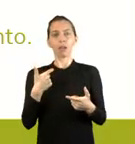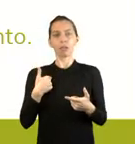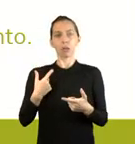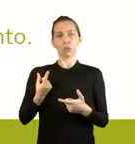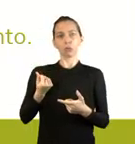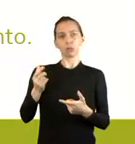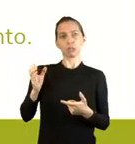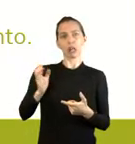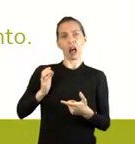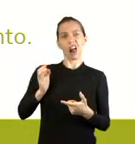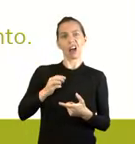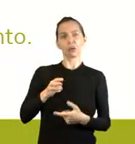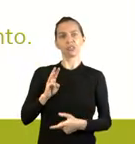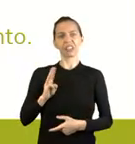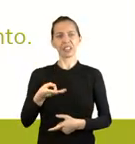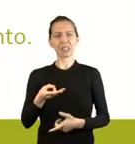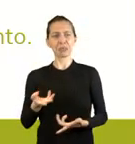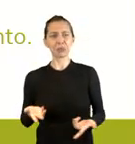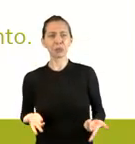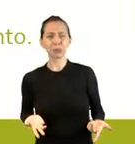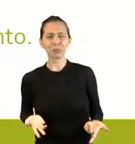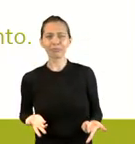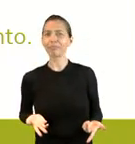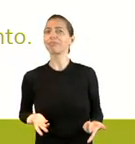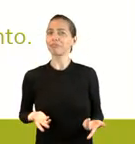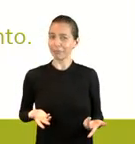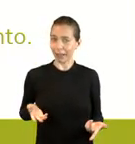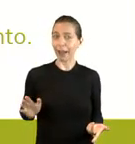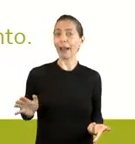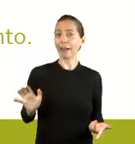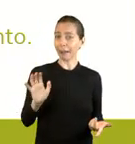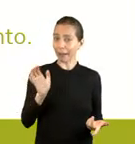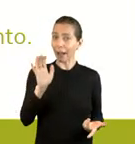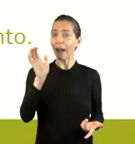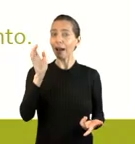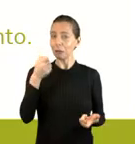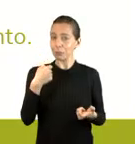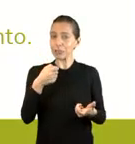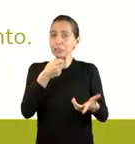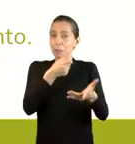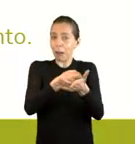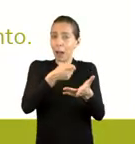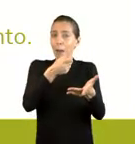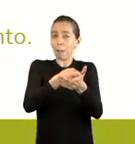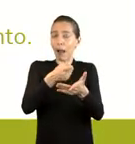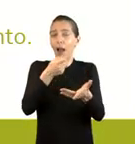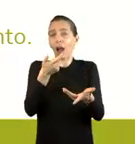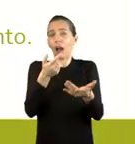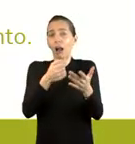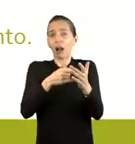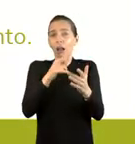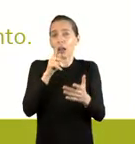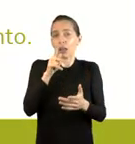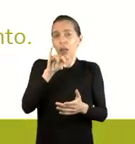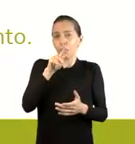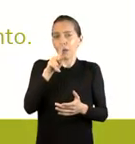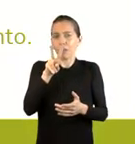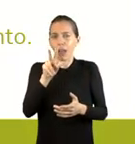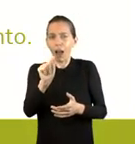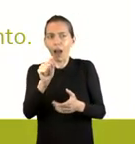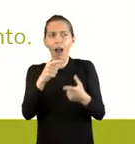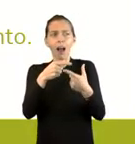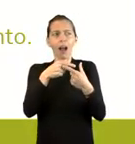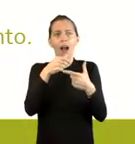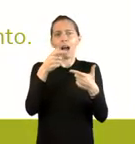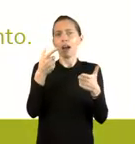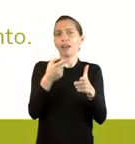Posso ter, mas isso vai te custar um esforço muito maior. Provavelmente você vai ter uma dívida muito grande.